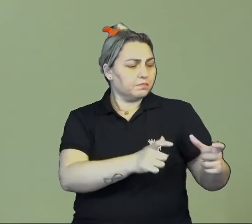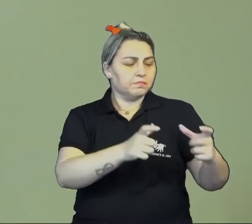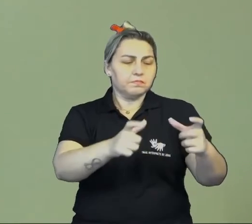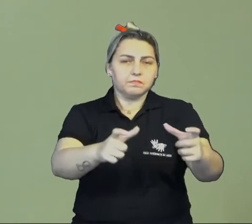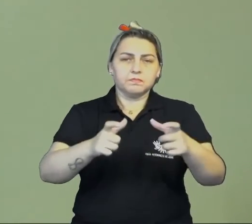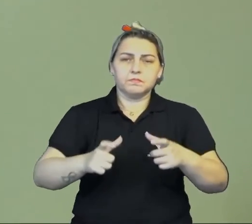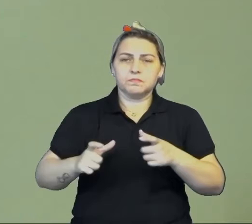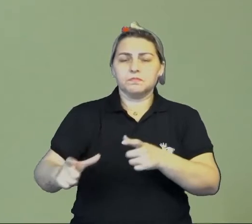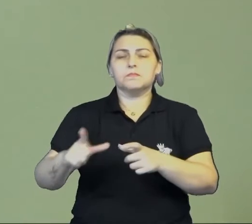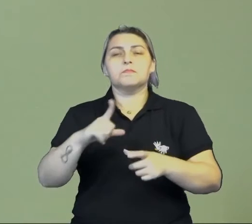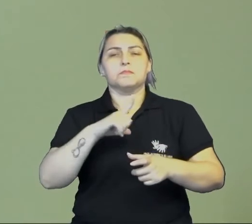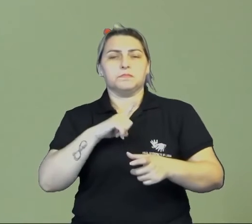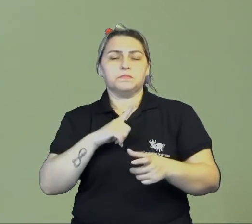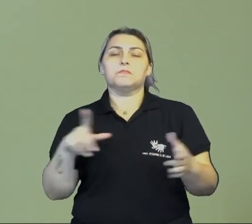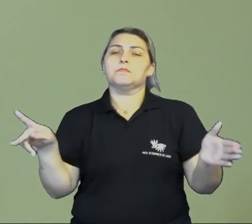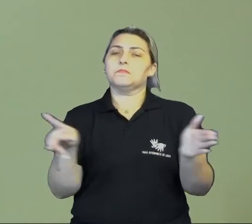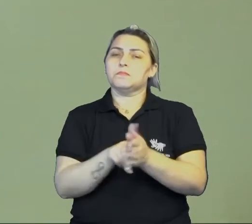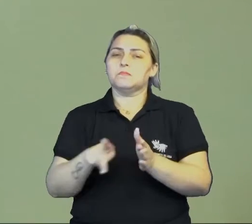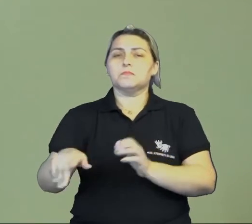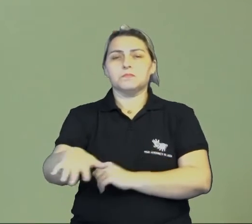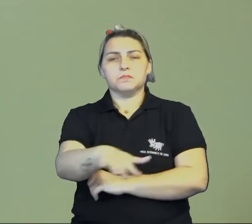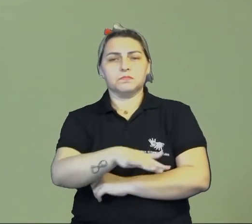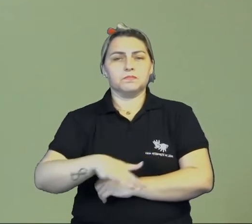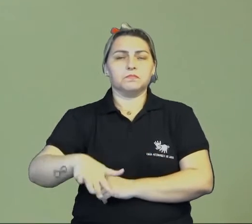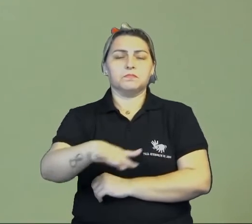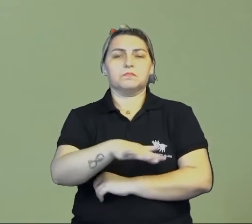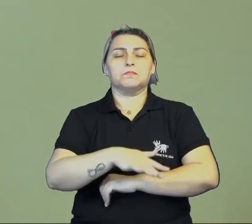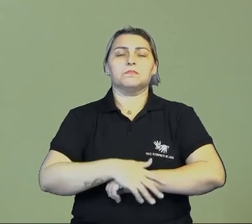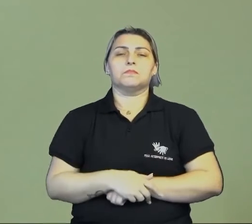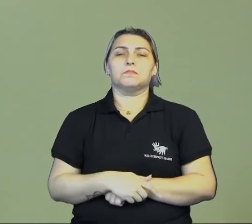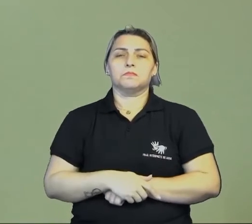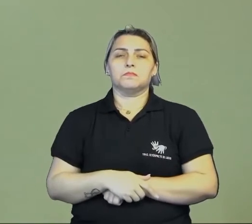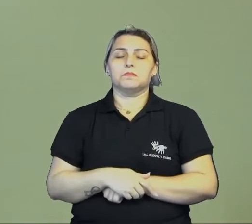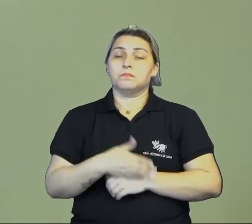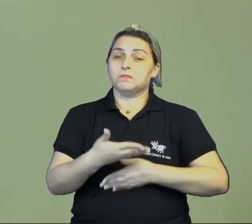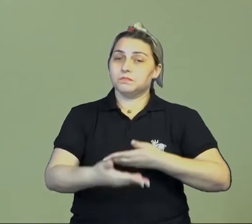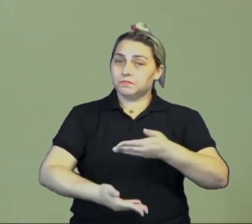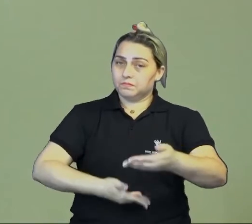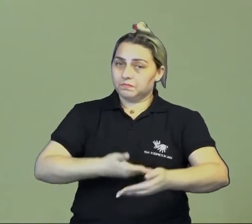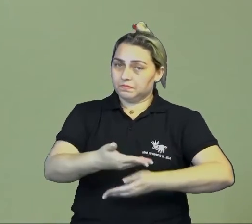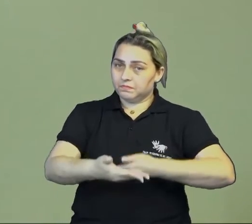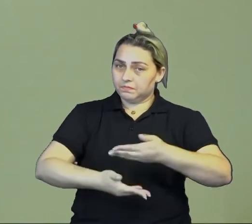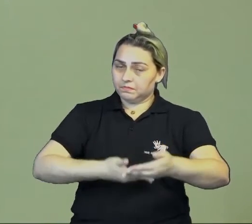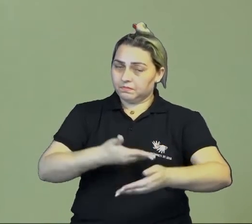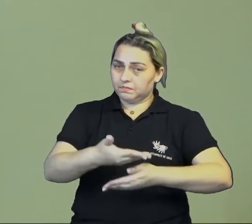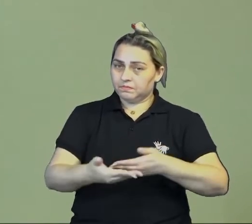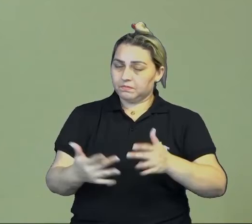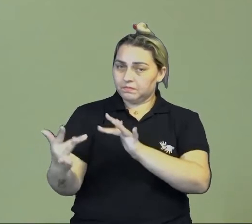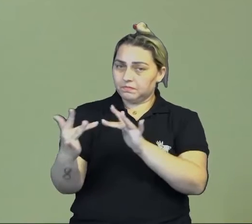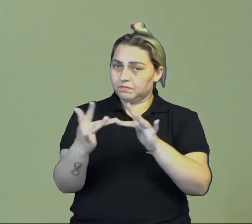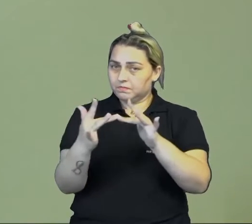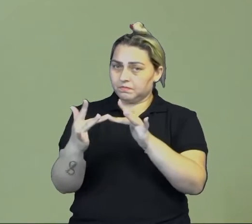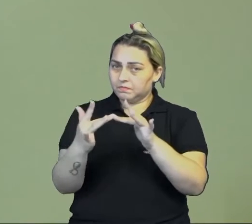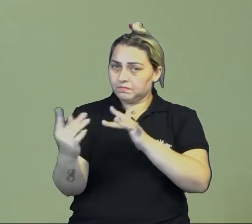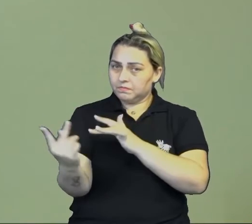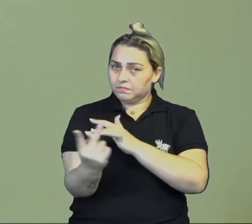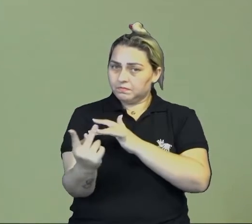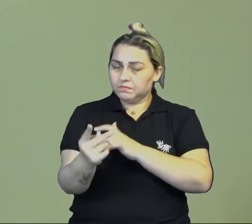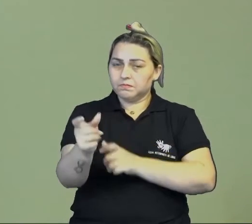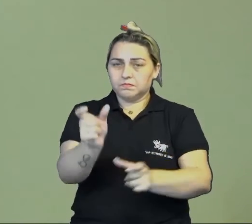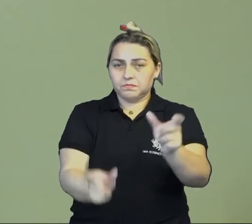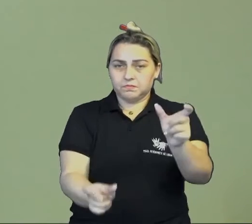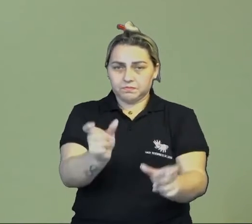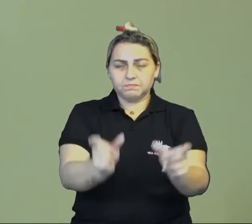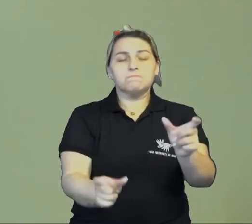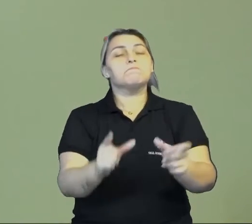espaços existentes na sociedade em que a interação, ou seja, o contato entre os indivíduos, ele